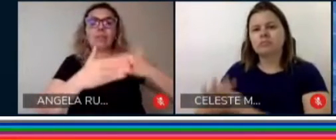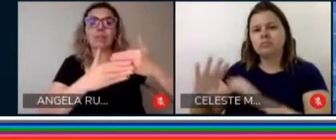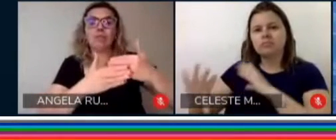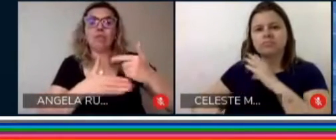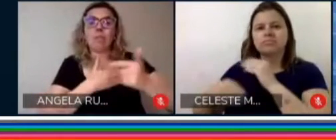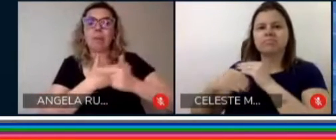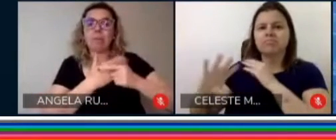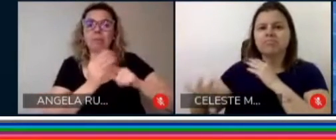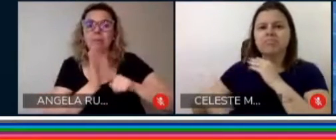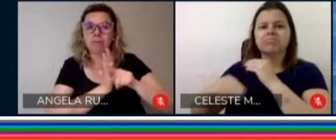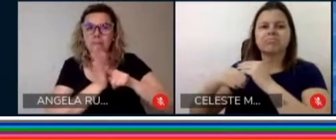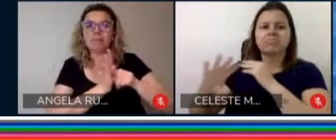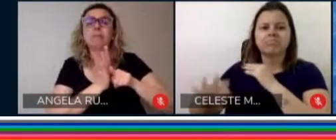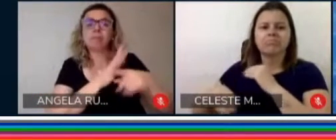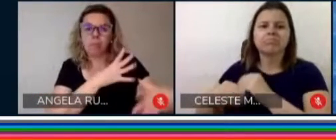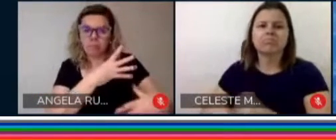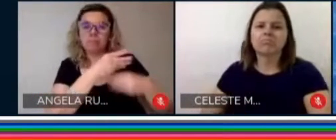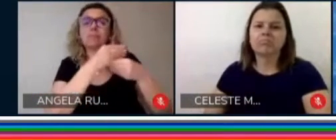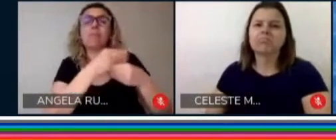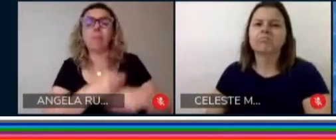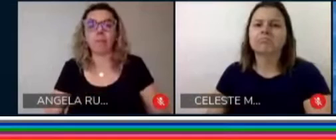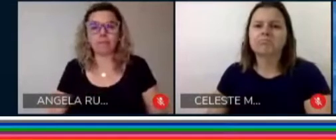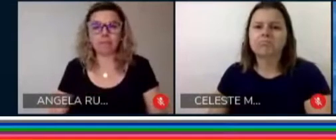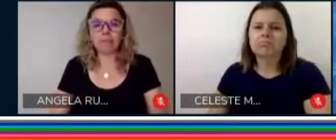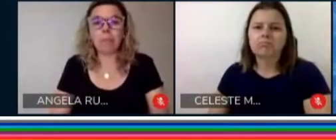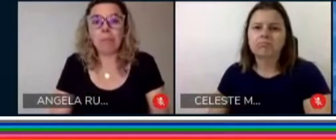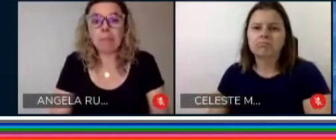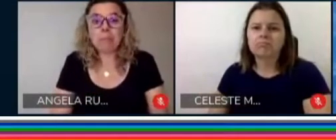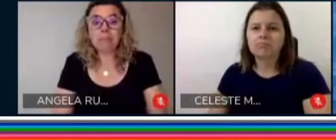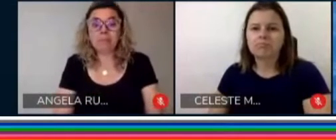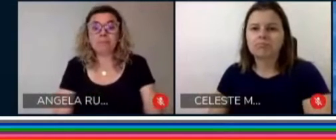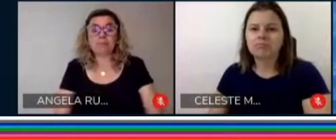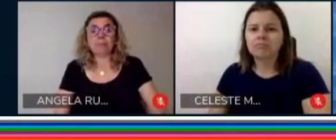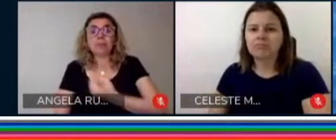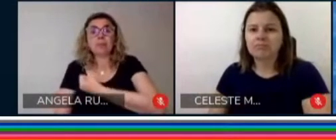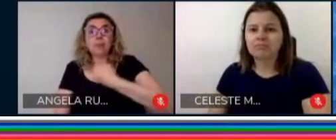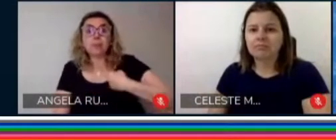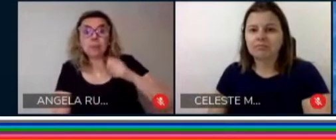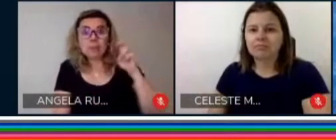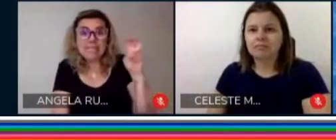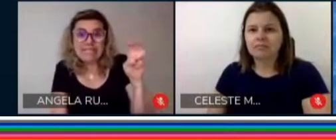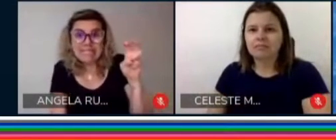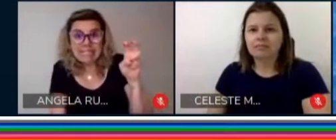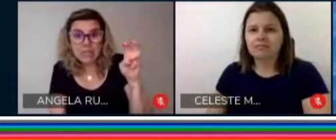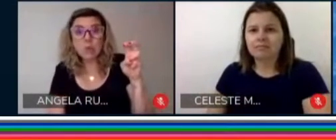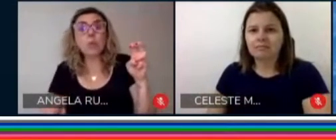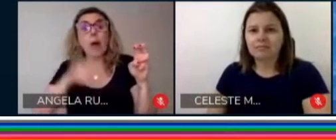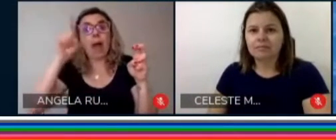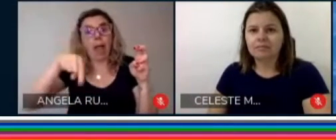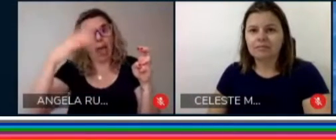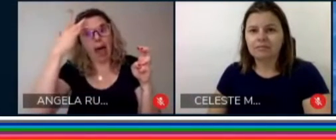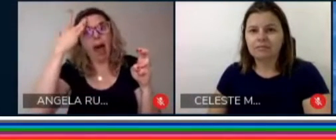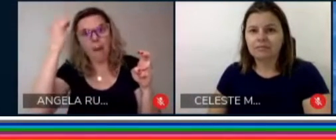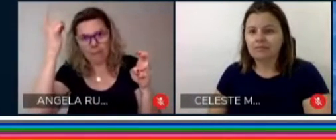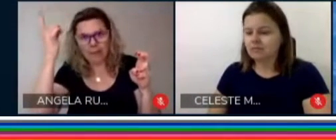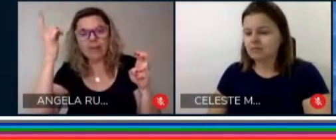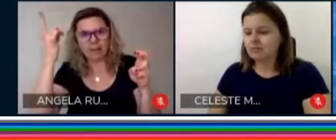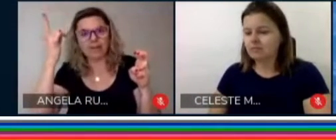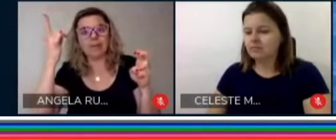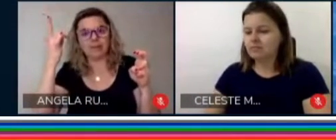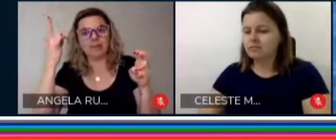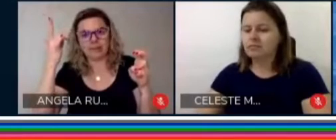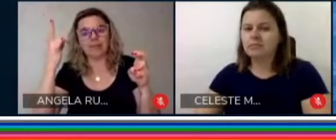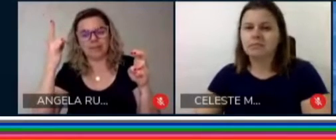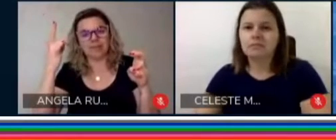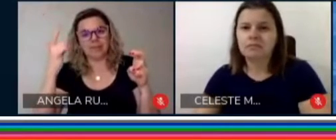Esse quinto passo é o passo que vocês vão ver amanhã, né? Eu falei de todos esses passos. O quinto